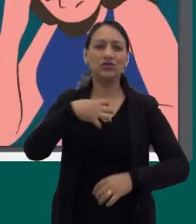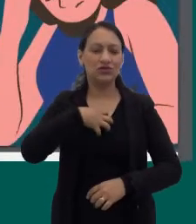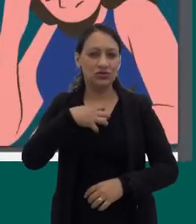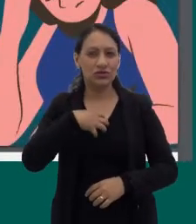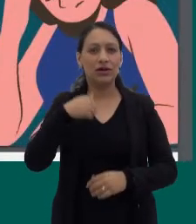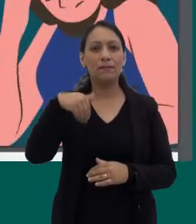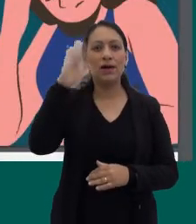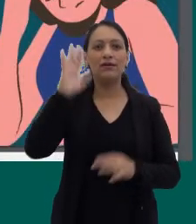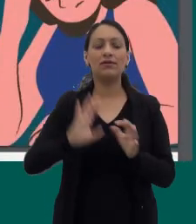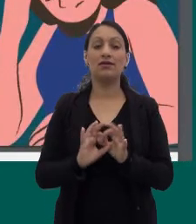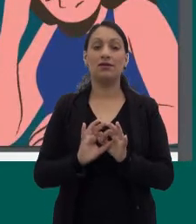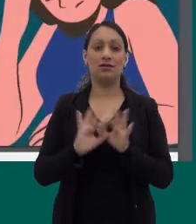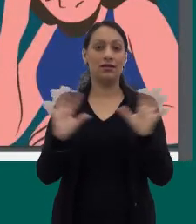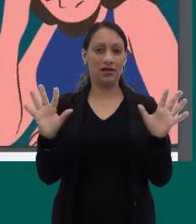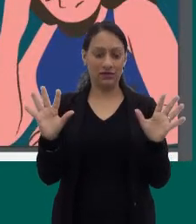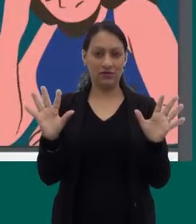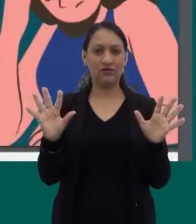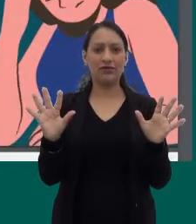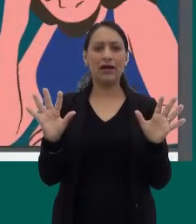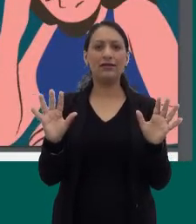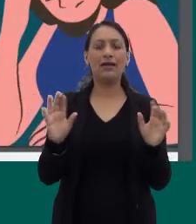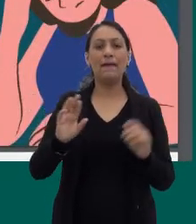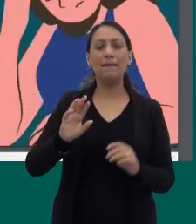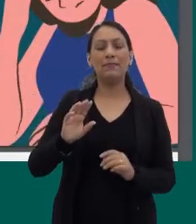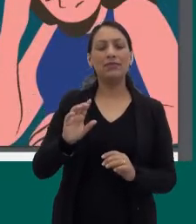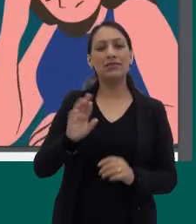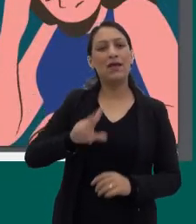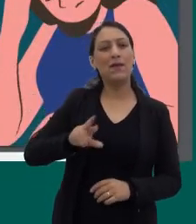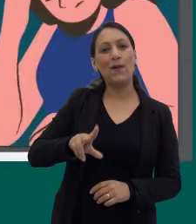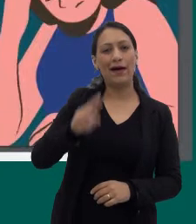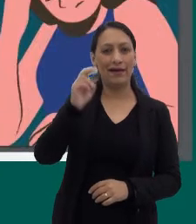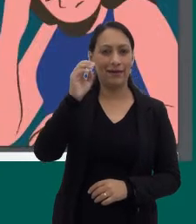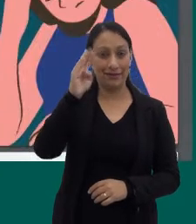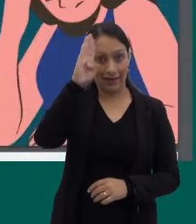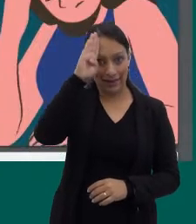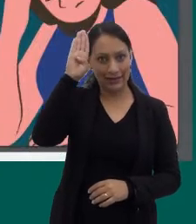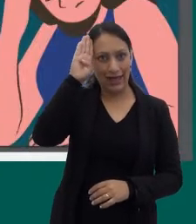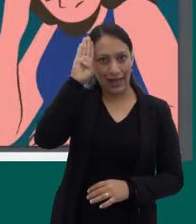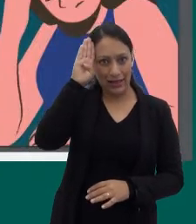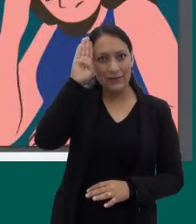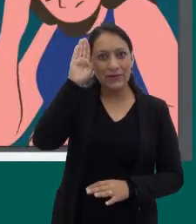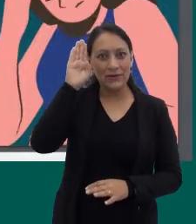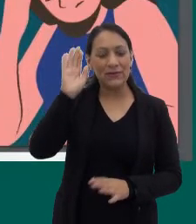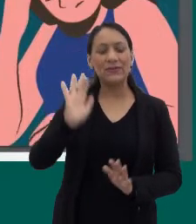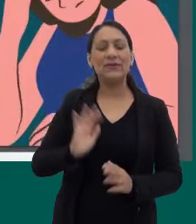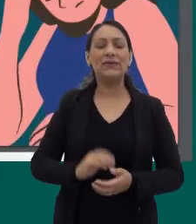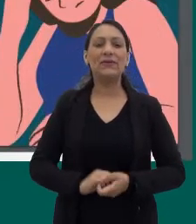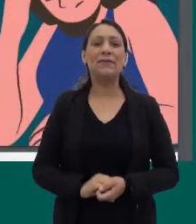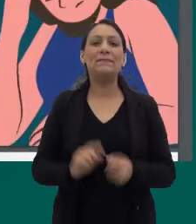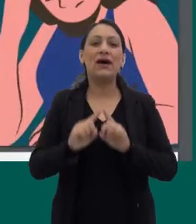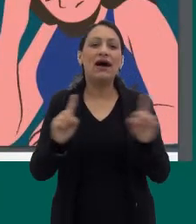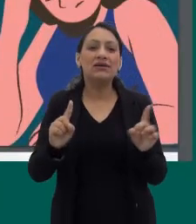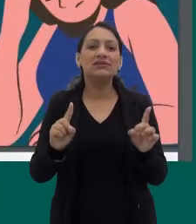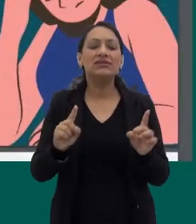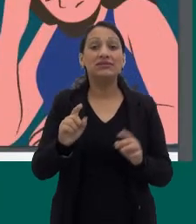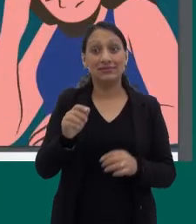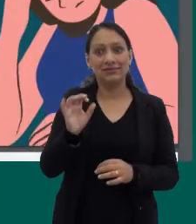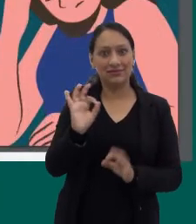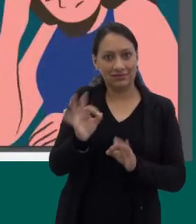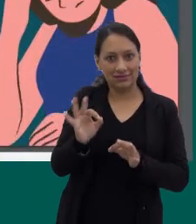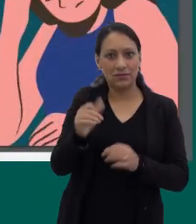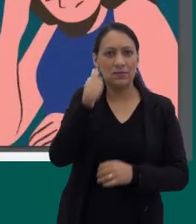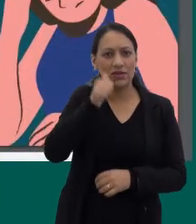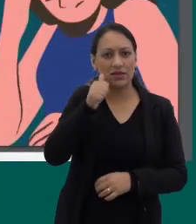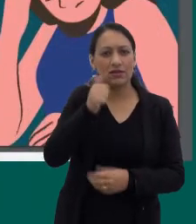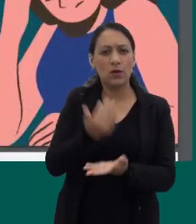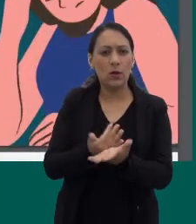mais livre e menos acadêmico, né, meninas? E eu acho que, para a gente começar, né,